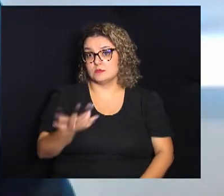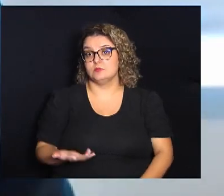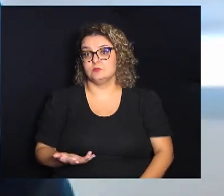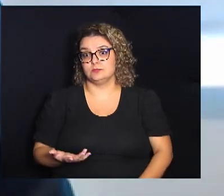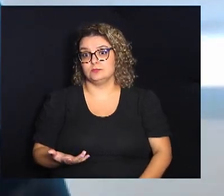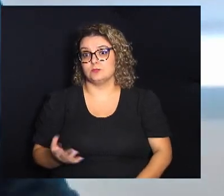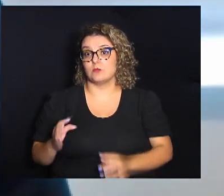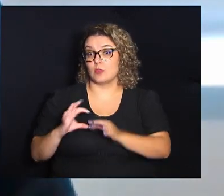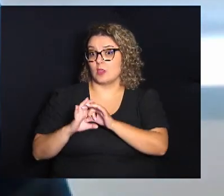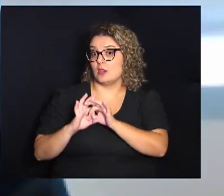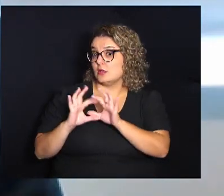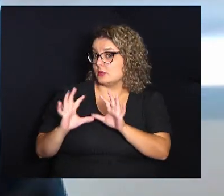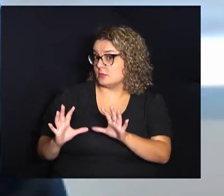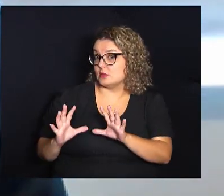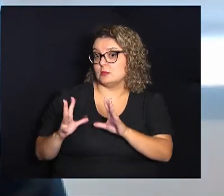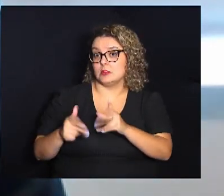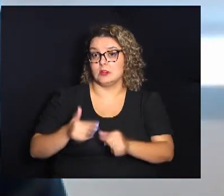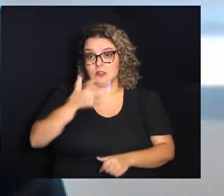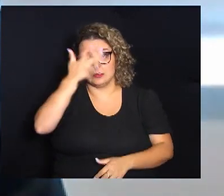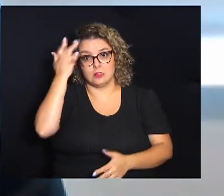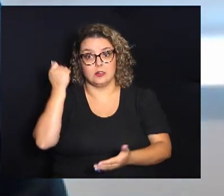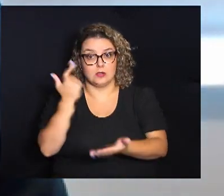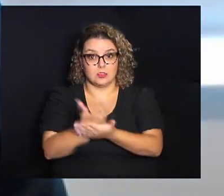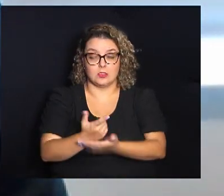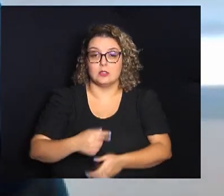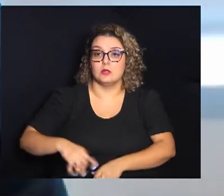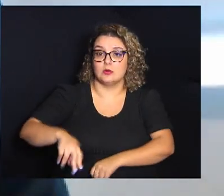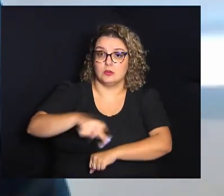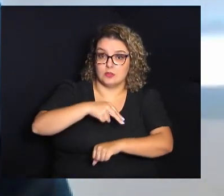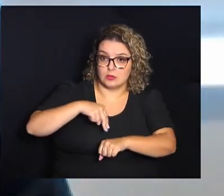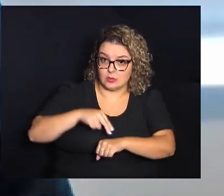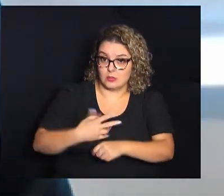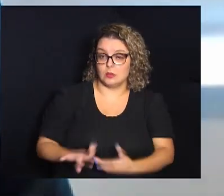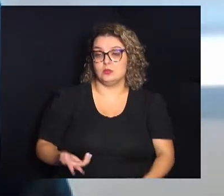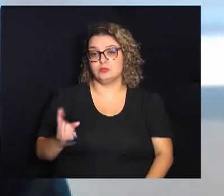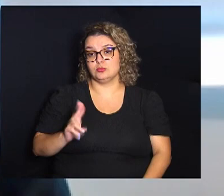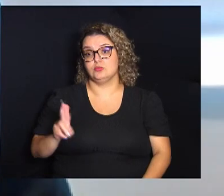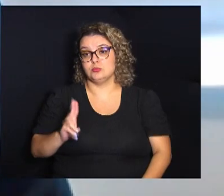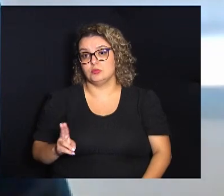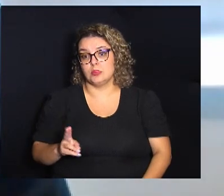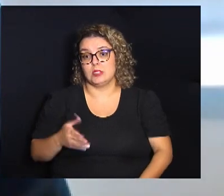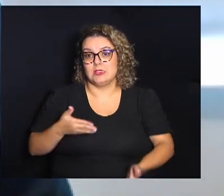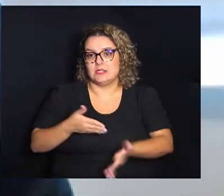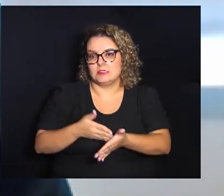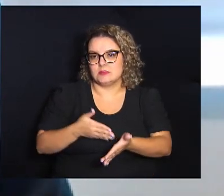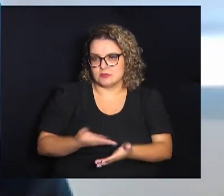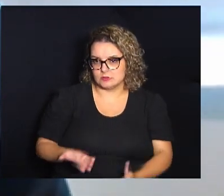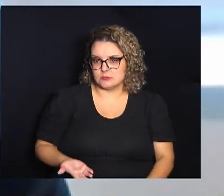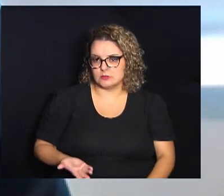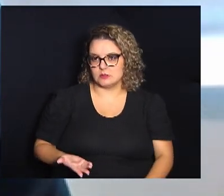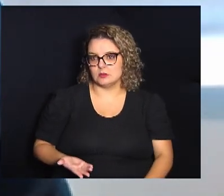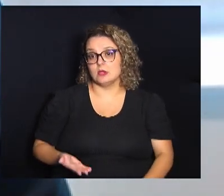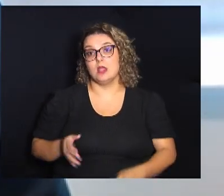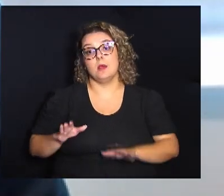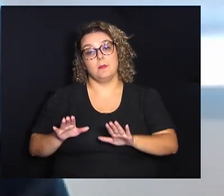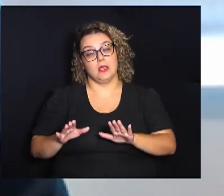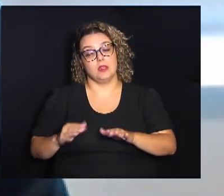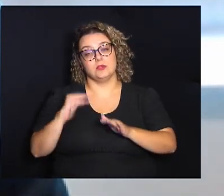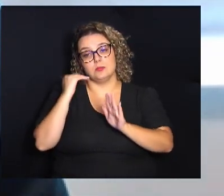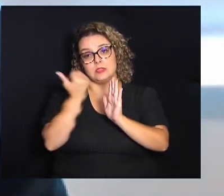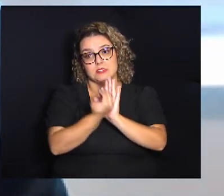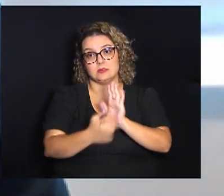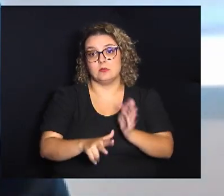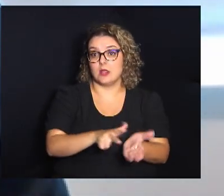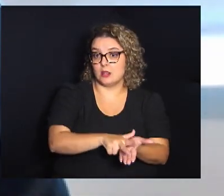disponibilização para todos os usuários do território nacional de forma irrestrita, desde que elas estejam de acordo com a regulamentação. Elas vão poder